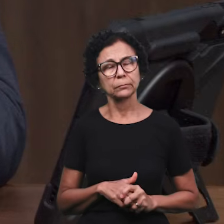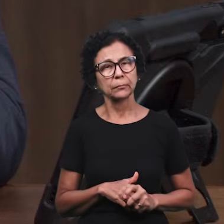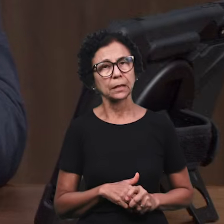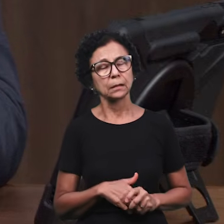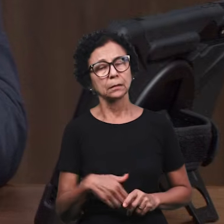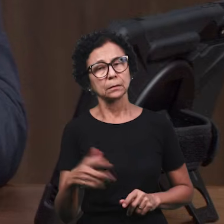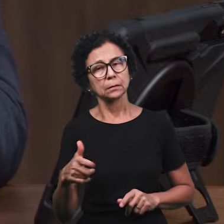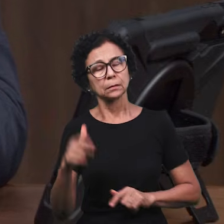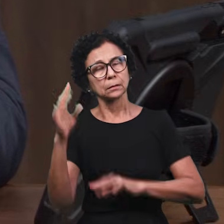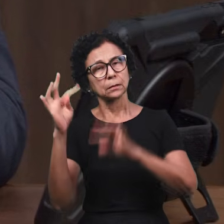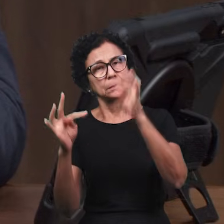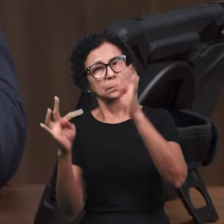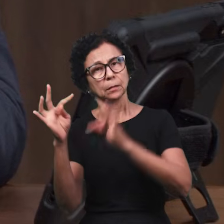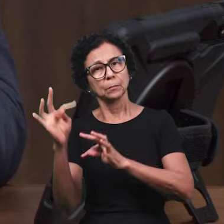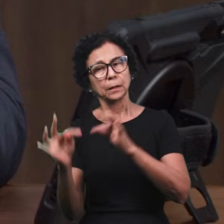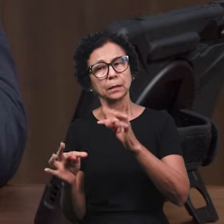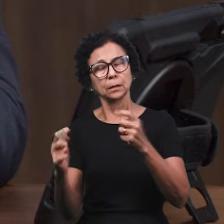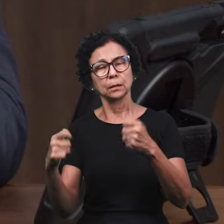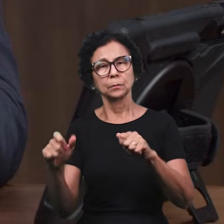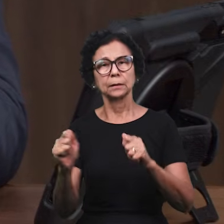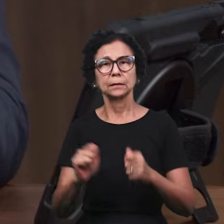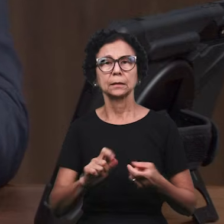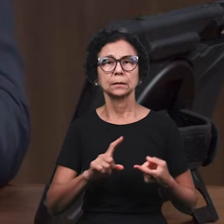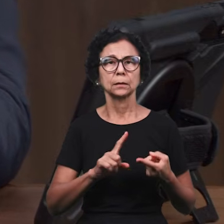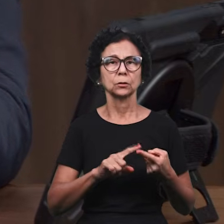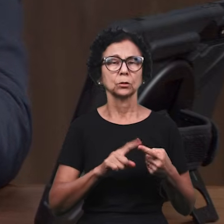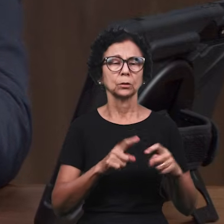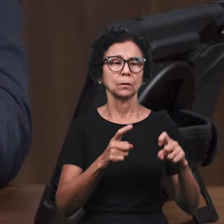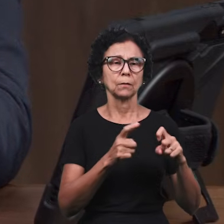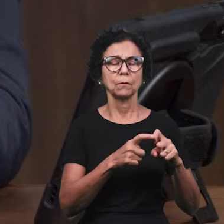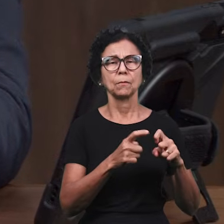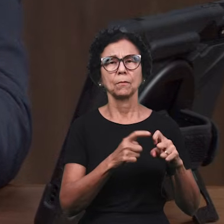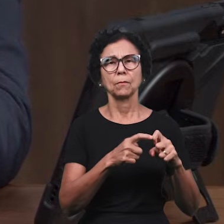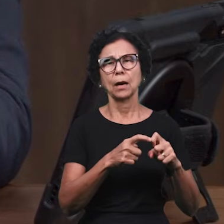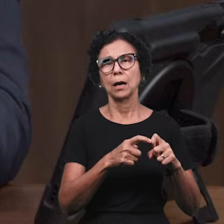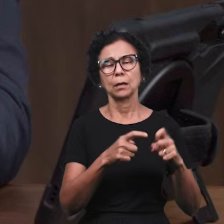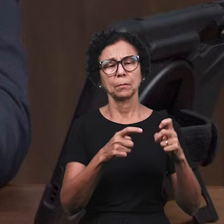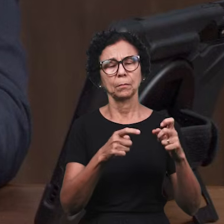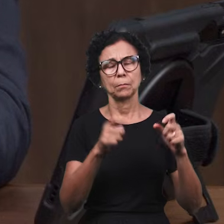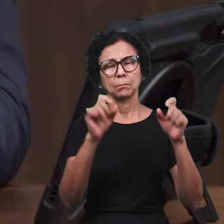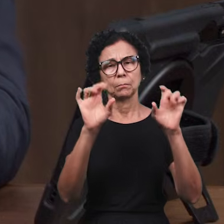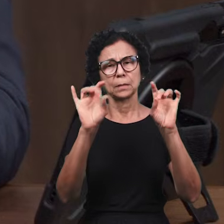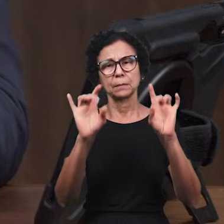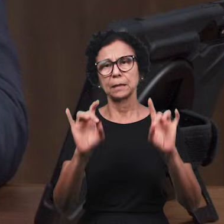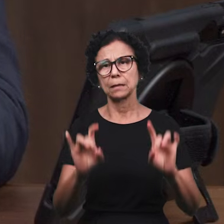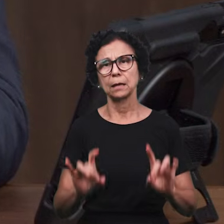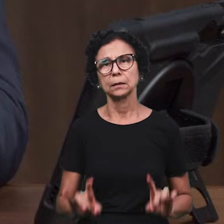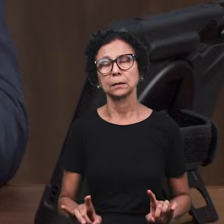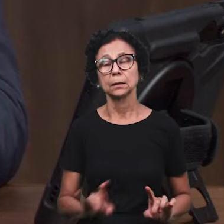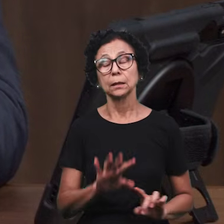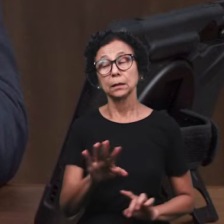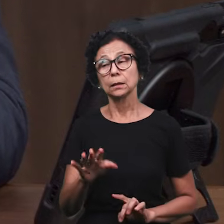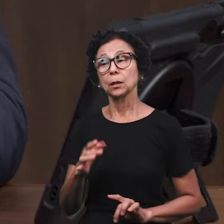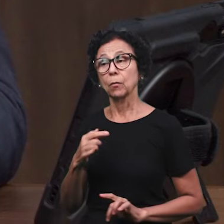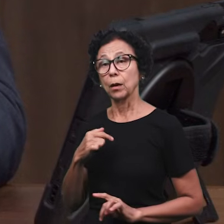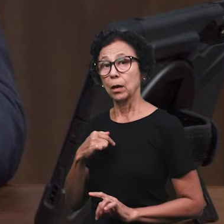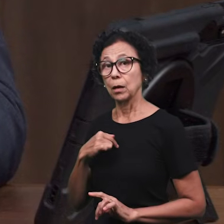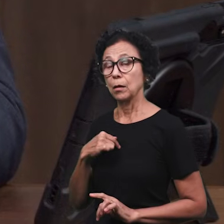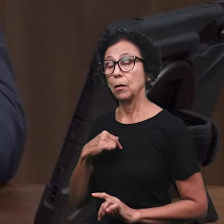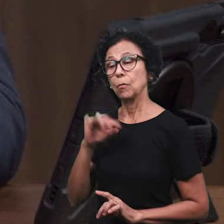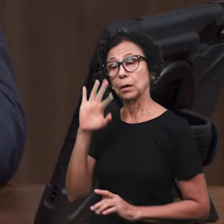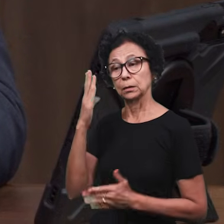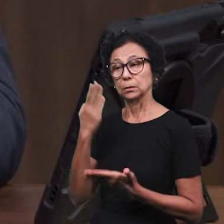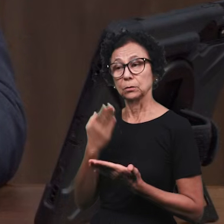Então ele está ali no endócrino, ele está no médico tricologista. Eu acredito que um bom profissional é aquele que sabe